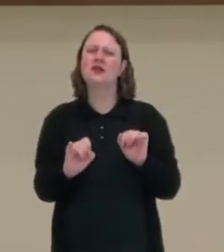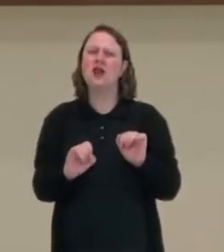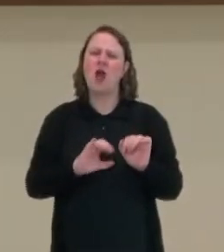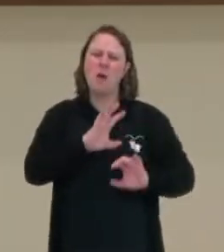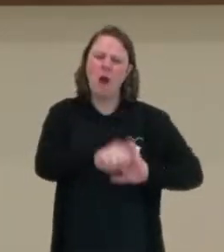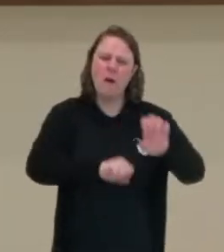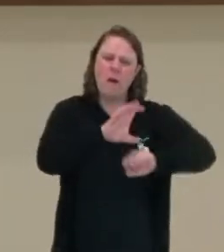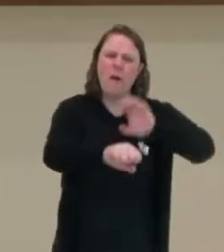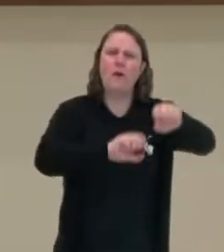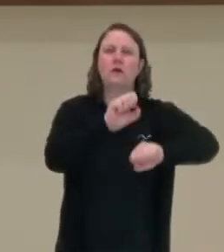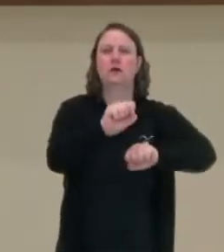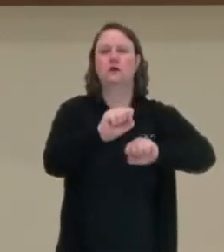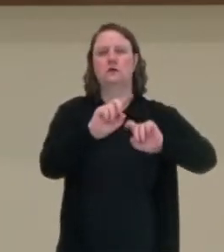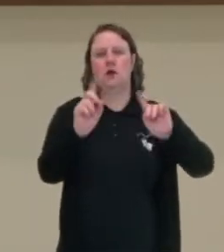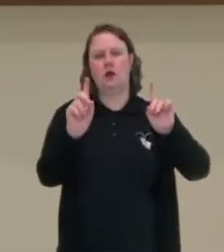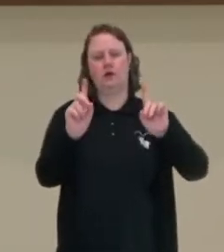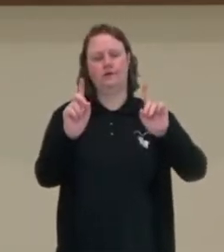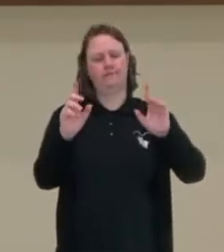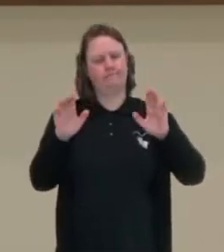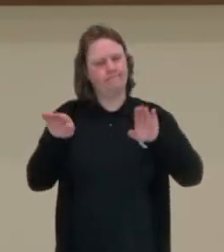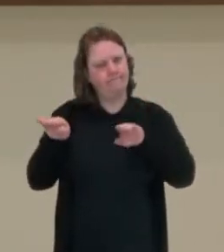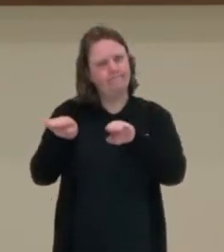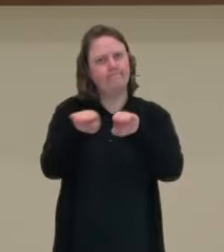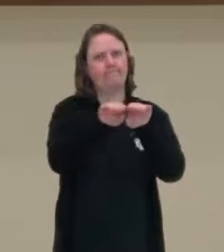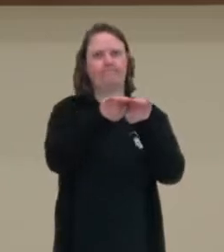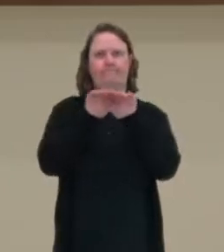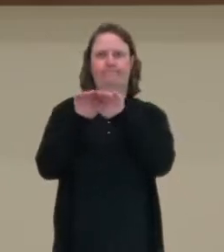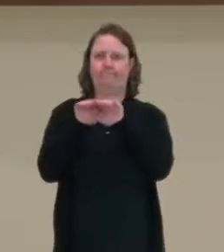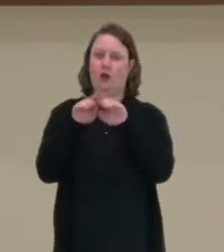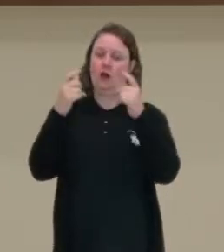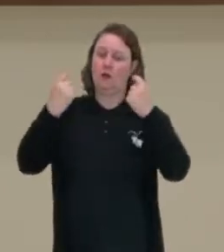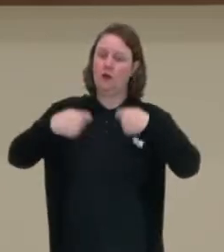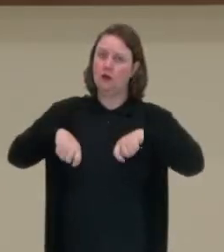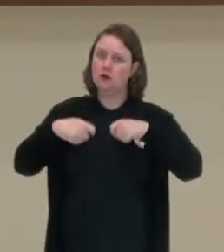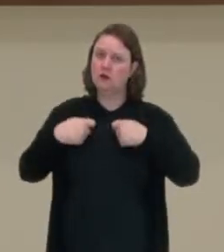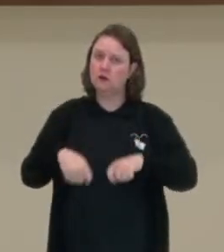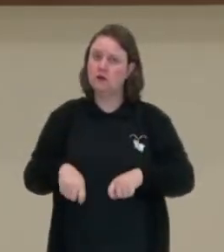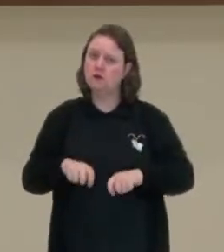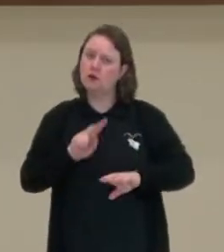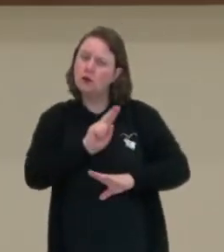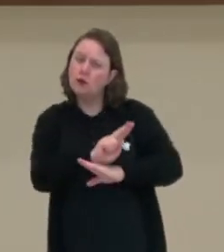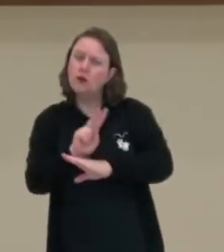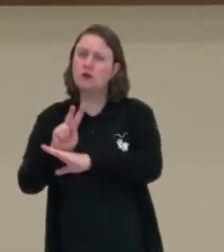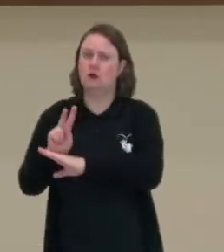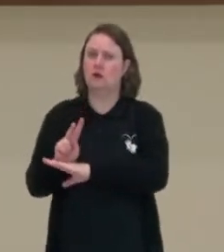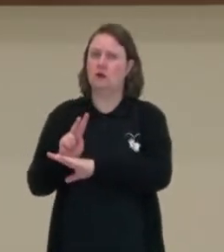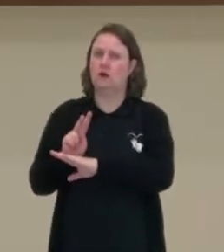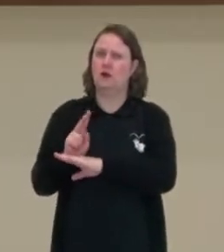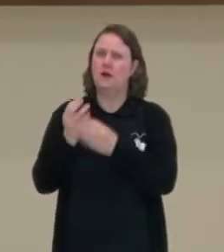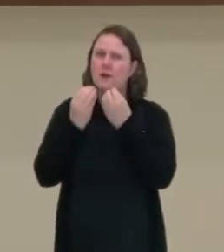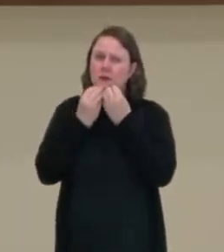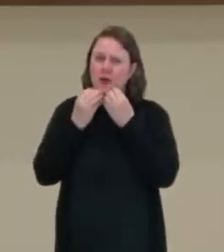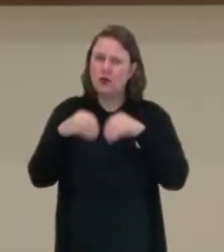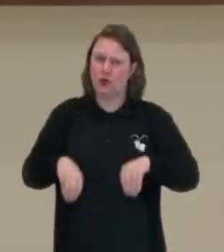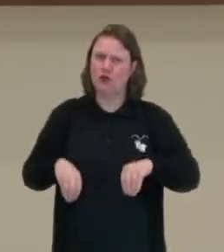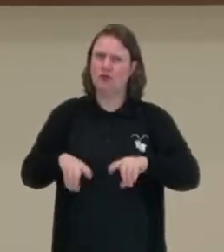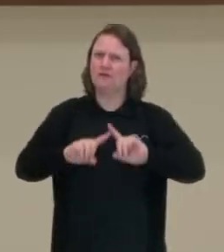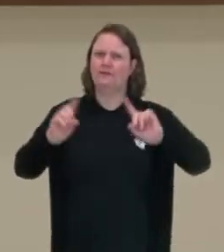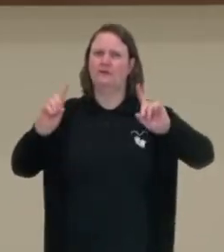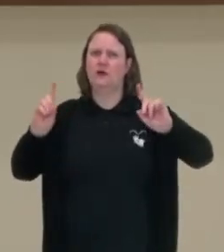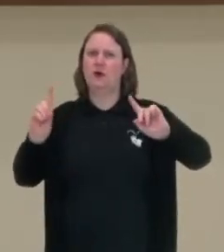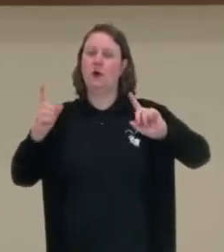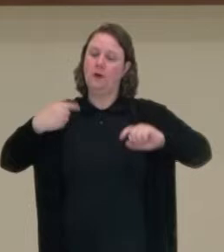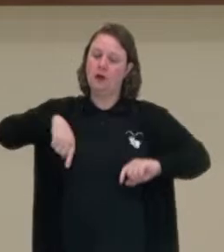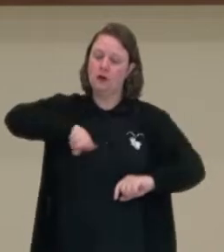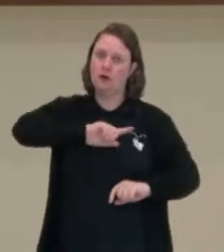pouco é muito agora. Ou seja, quanto menos a gente prejudicar o meio em que nós vivemos, mais vida